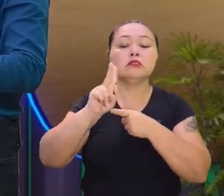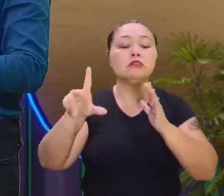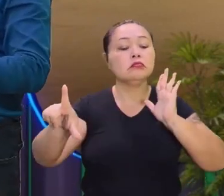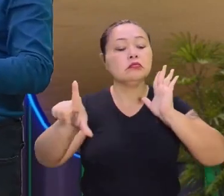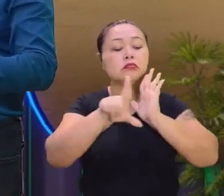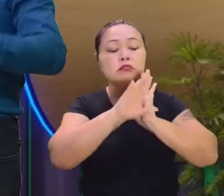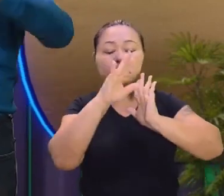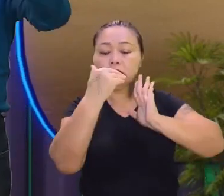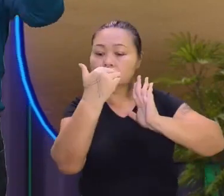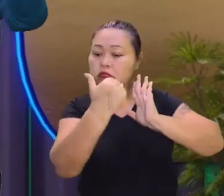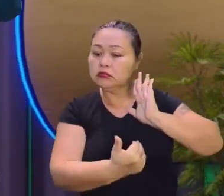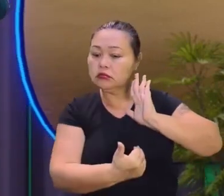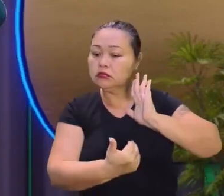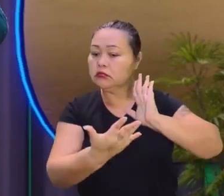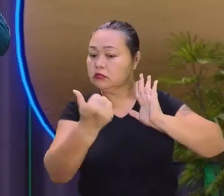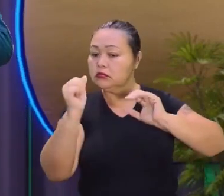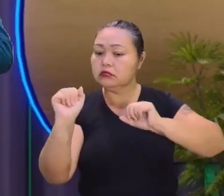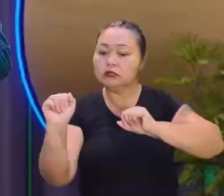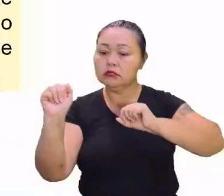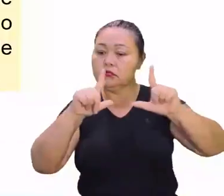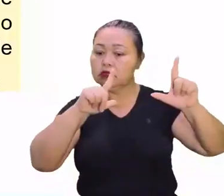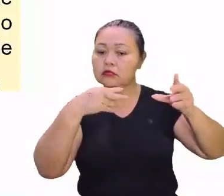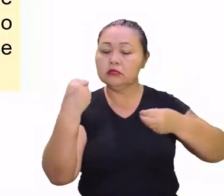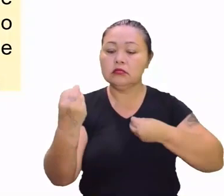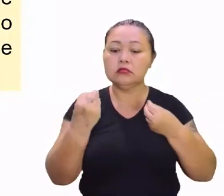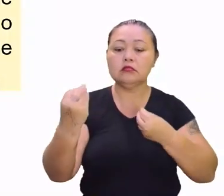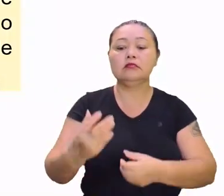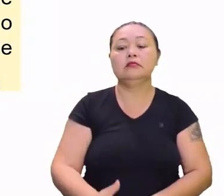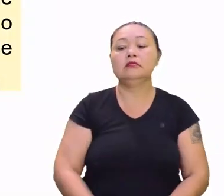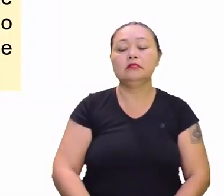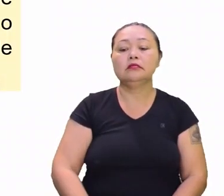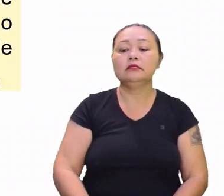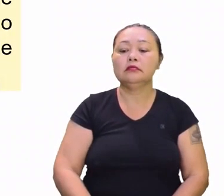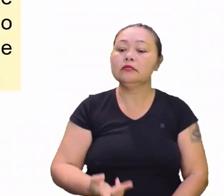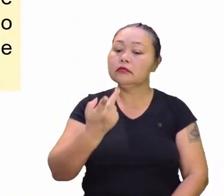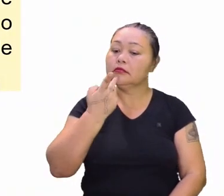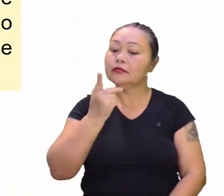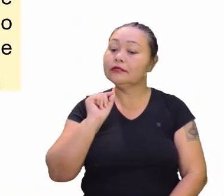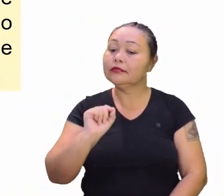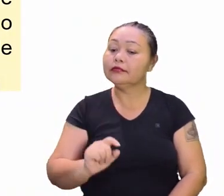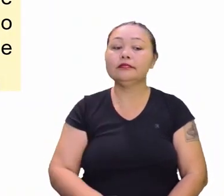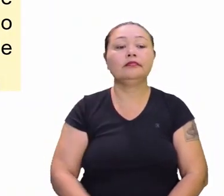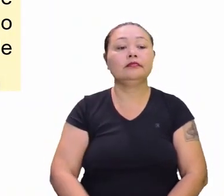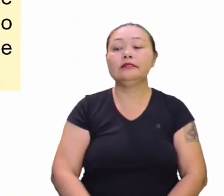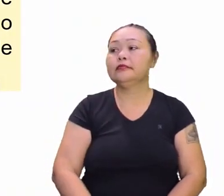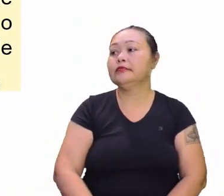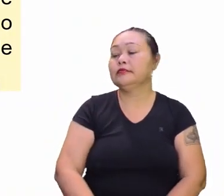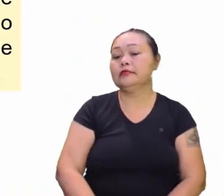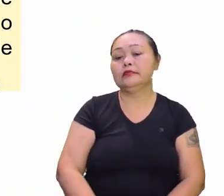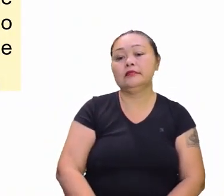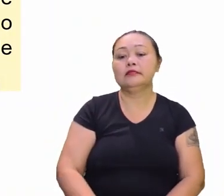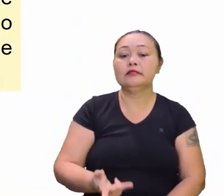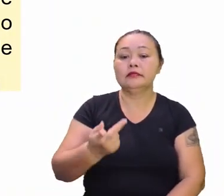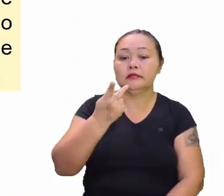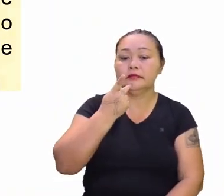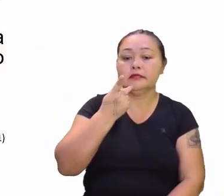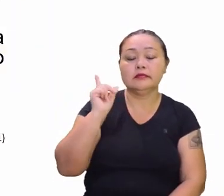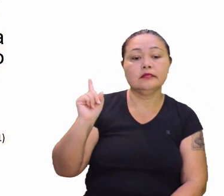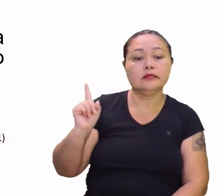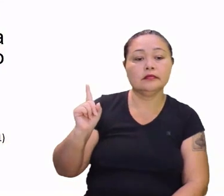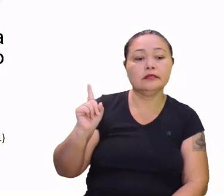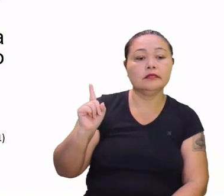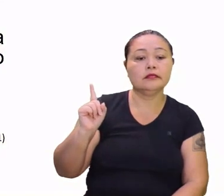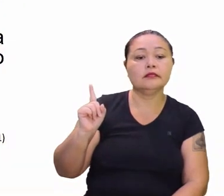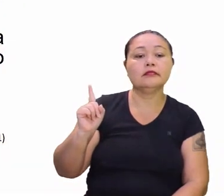lei. Beleza? Exatamente. Vamos lá no quadro, vamos ver como é que funciona isso. De que nós estamos falando, Rogério? Bora. Estamos falando de